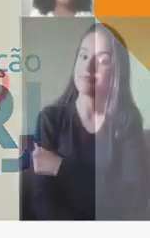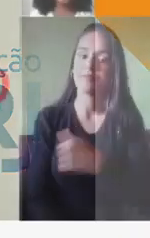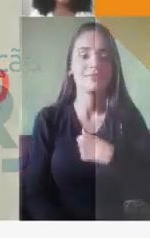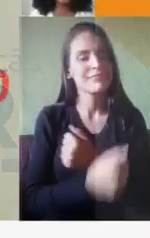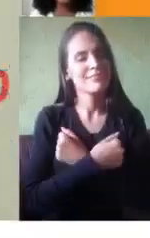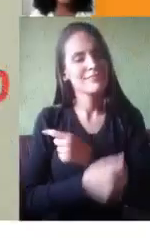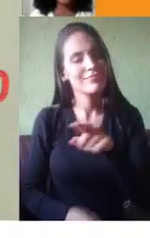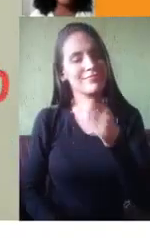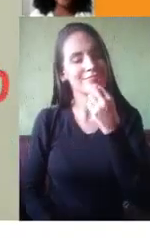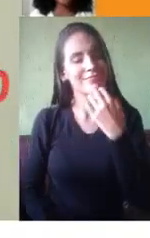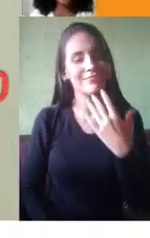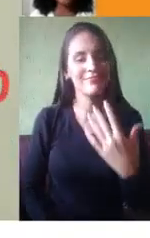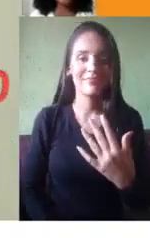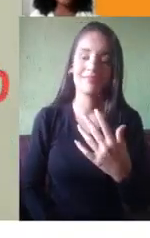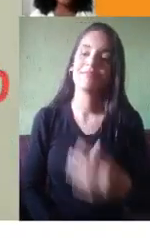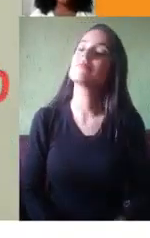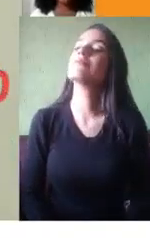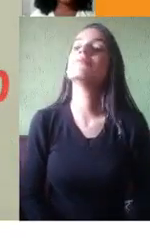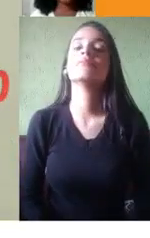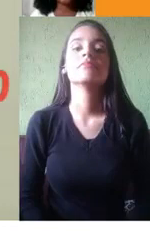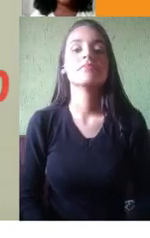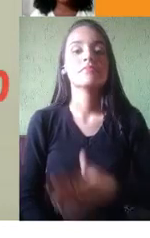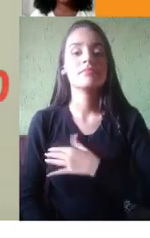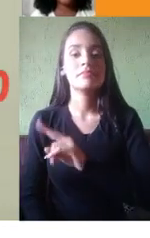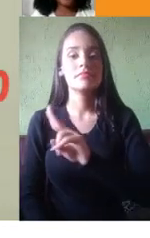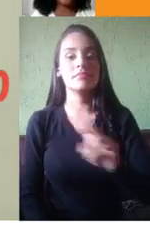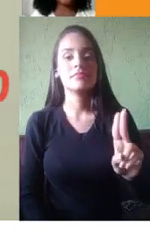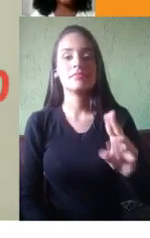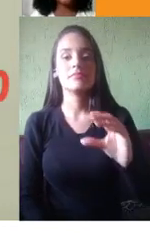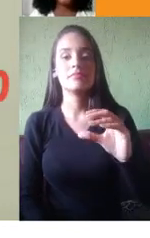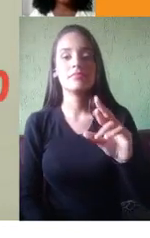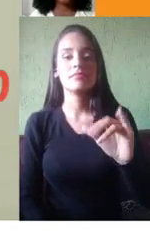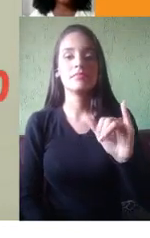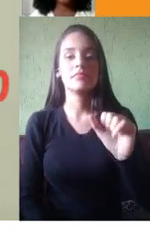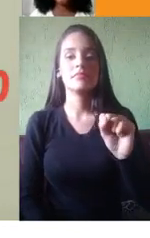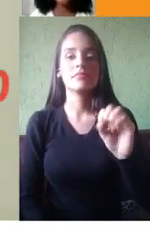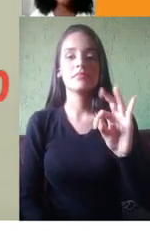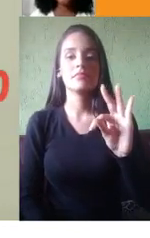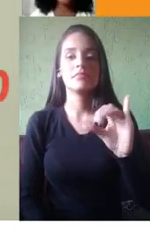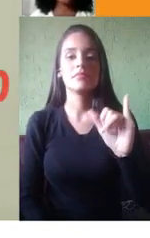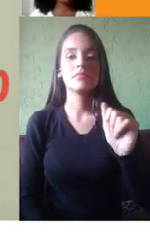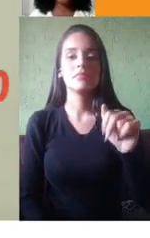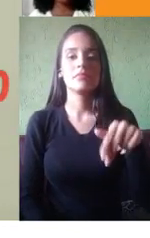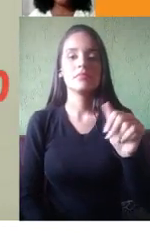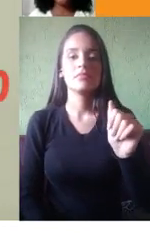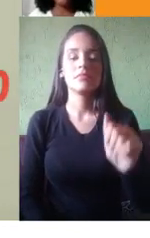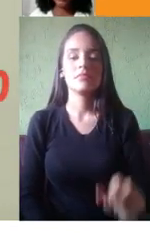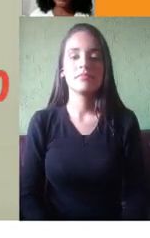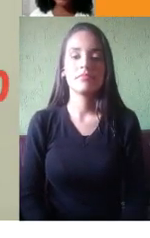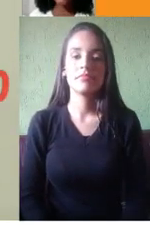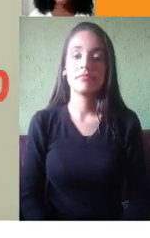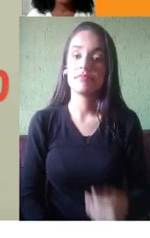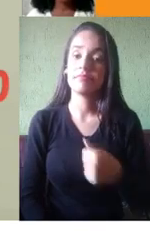Olá, aluno e aluna do PVS. Espero que esteja tudo bem com vocês. Me chamo Cristiana, sou mediadora do Polo